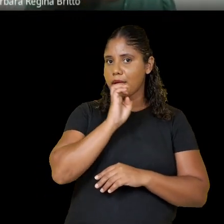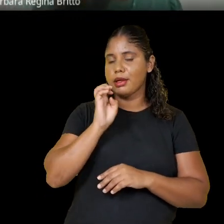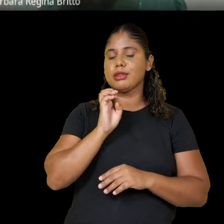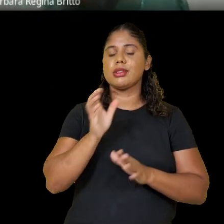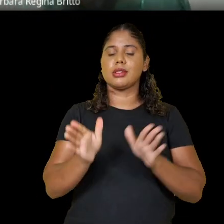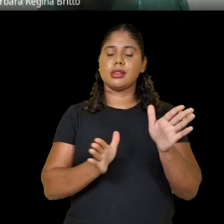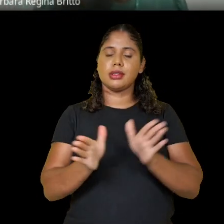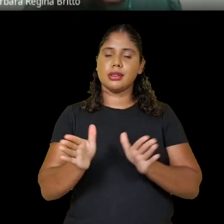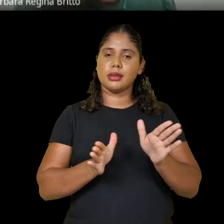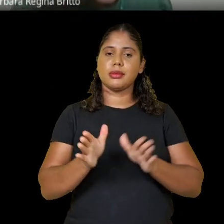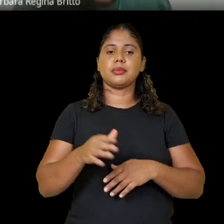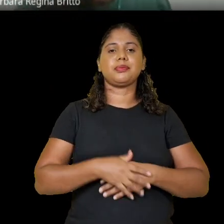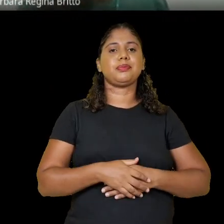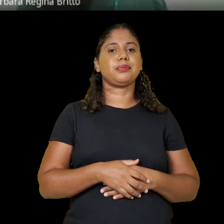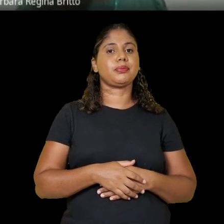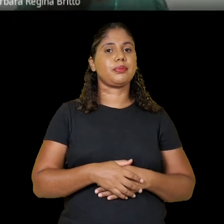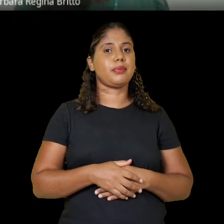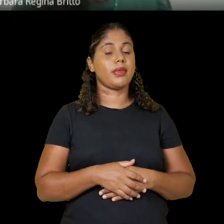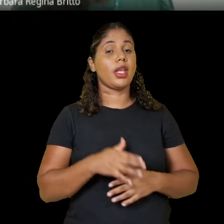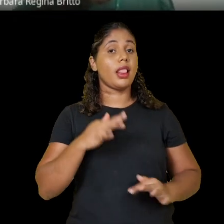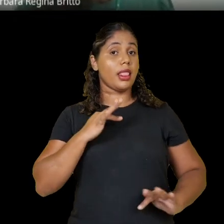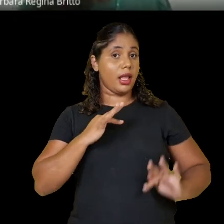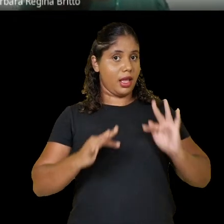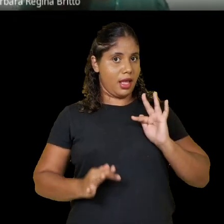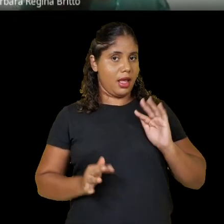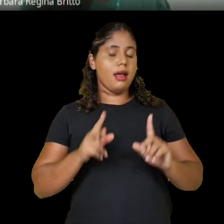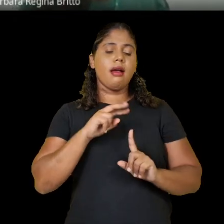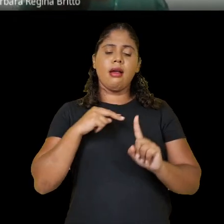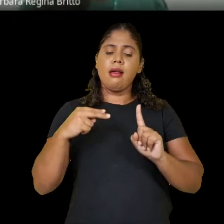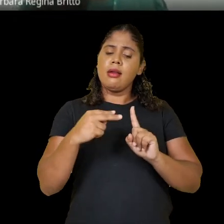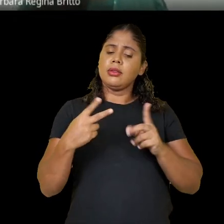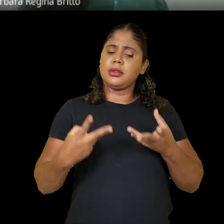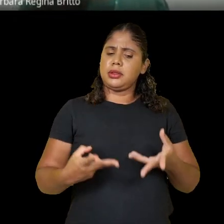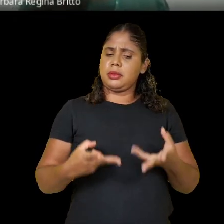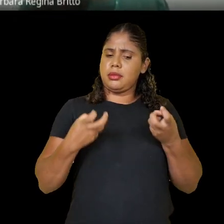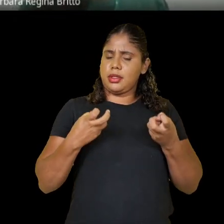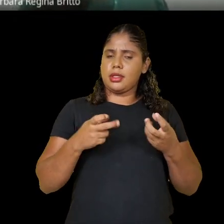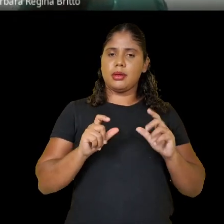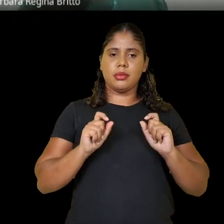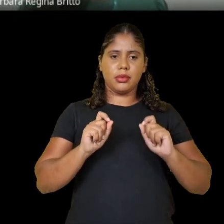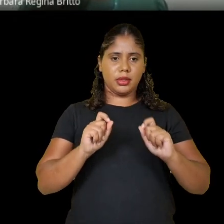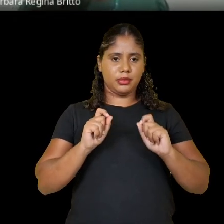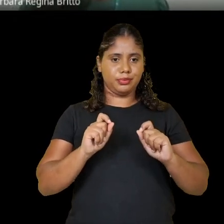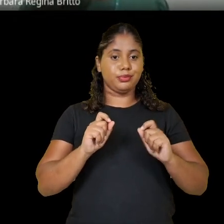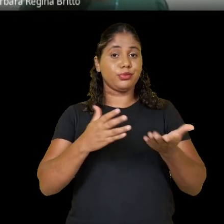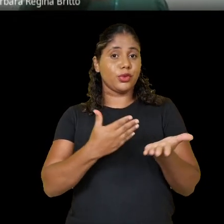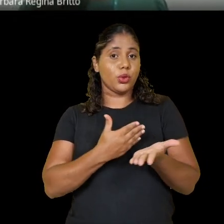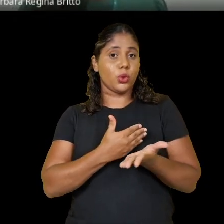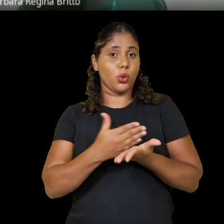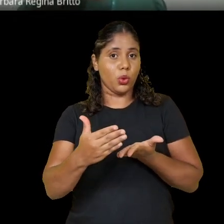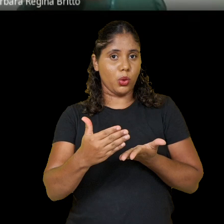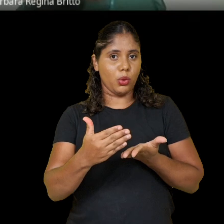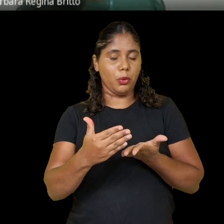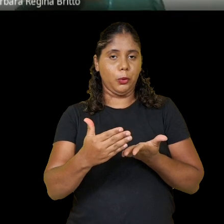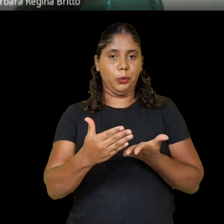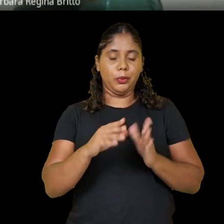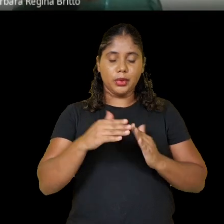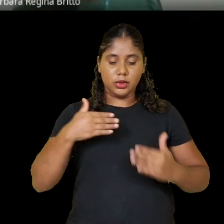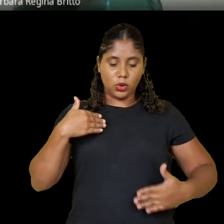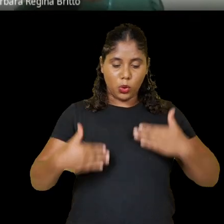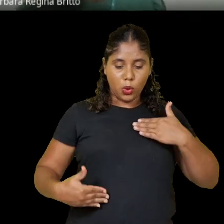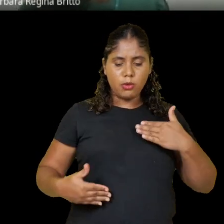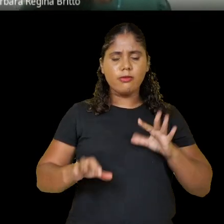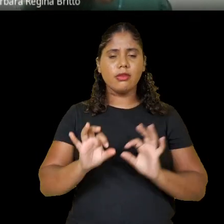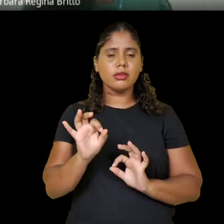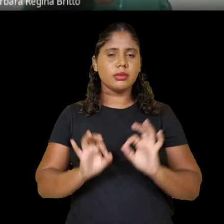obstétricas. Mas dentro da fisiologia, o que a gente percebe é que desde o início vai haver essa